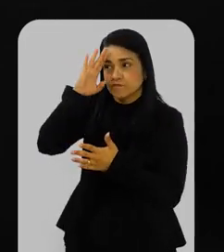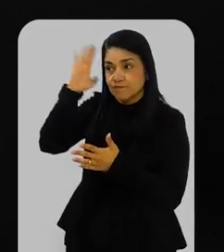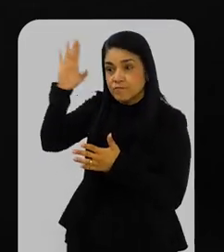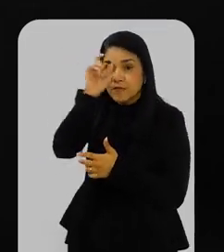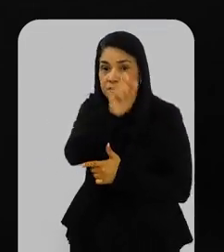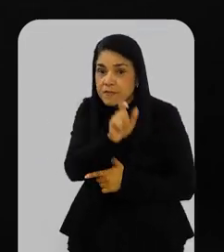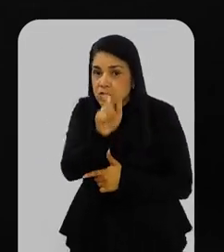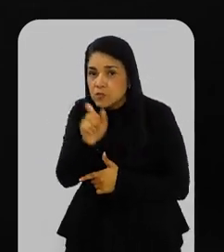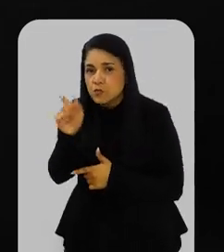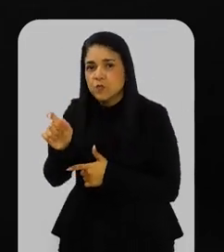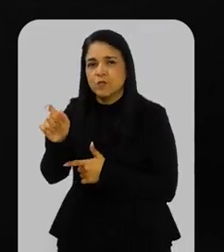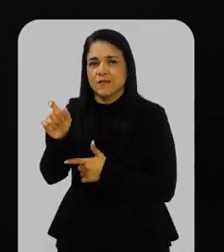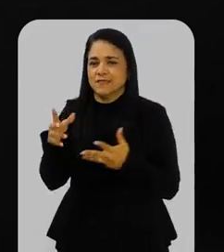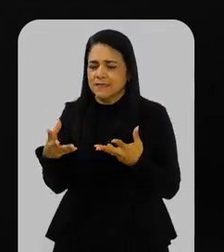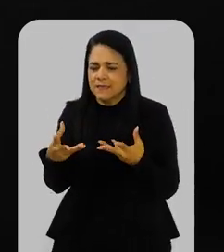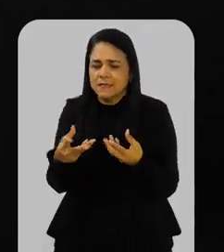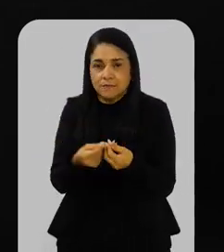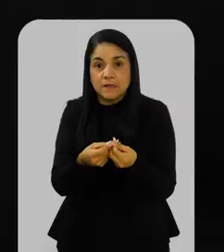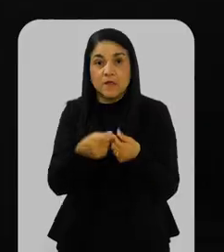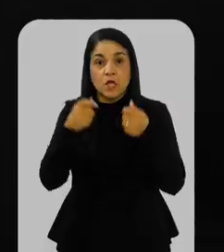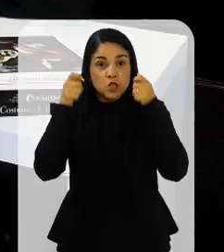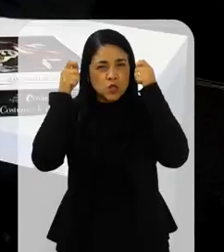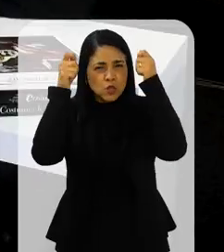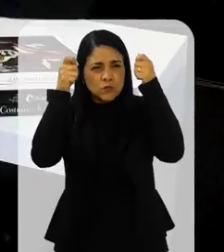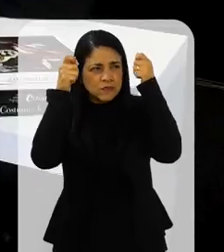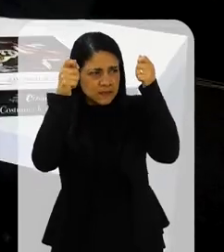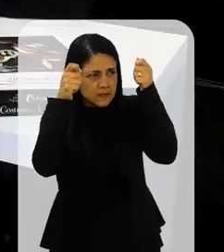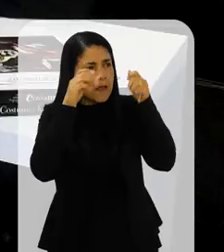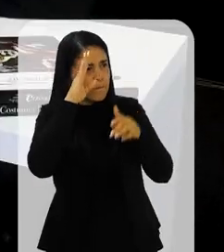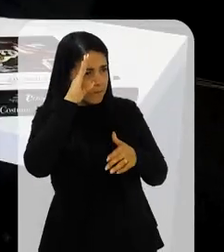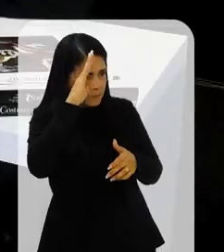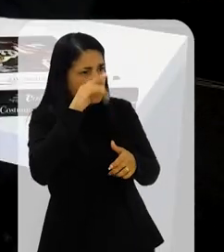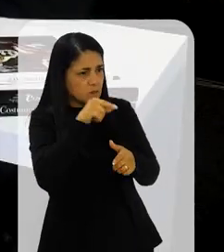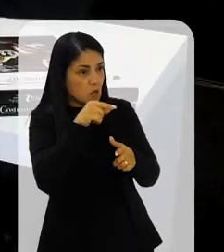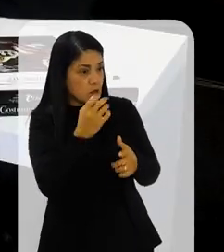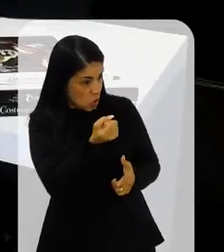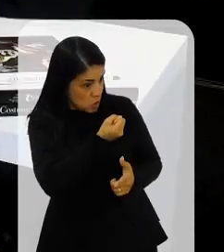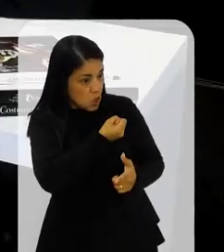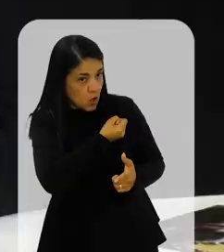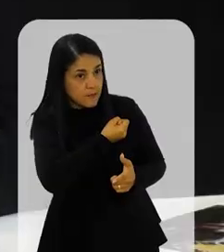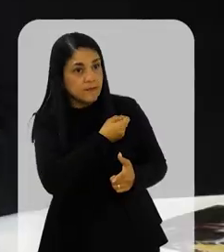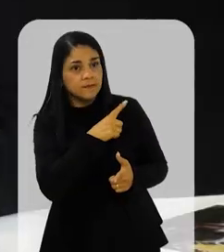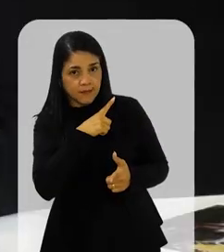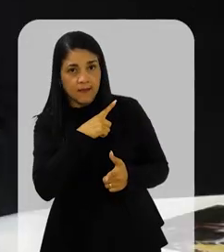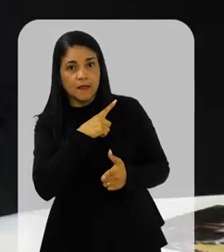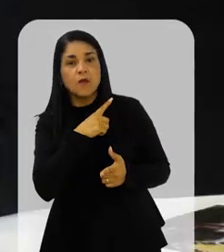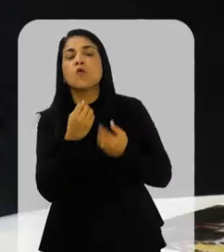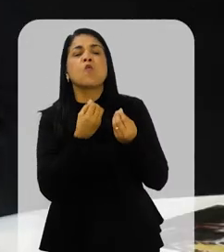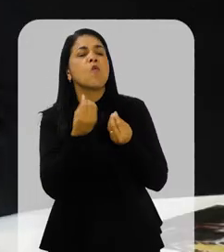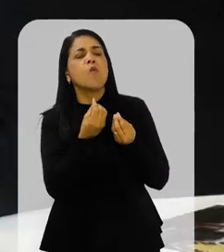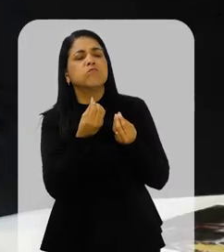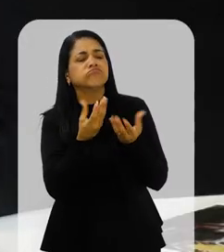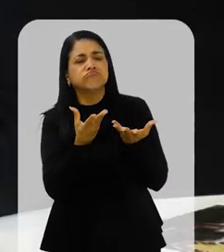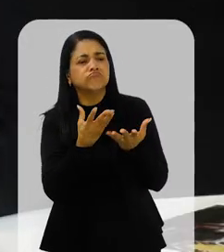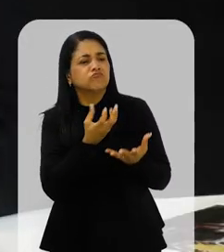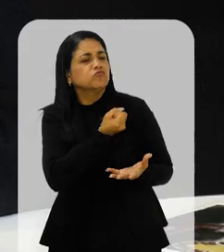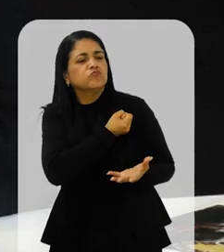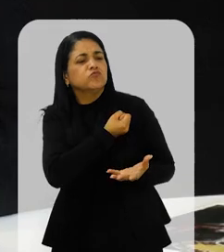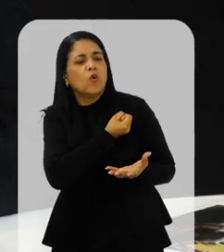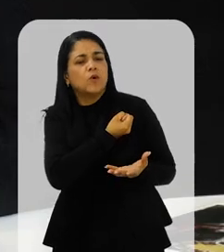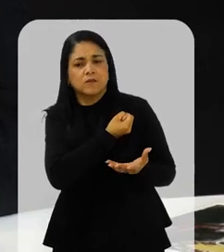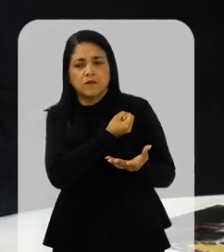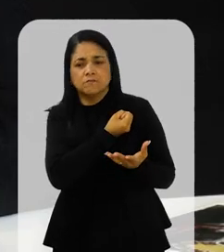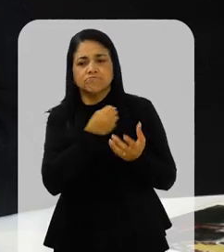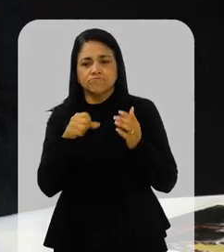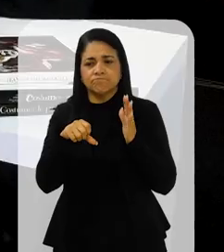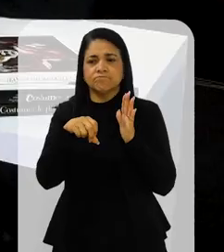as pessoas. Eles têm muito dessa acessibilidade. E a torcida é um fator fundamental, tanto é que é pontuada, né? Pontuada. Como é que funciona essa